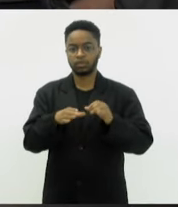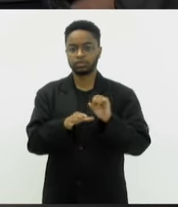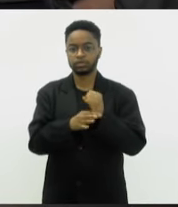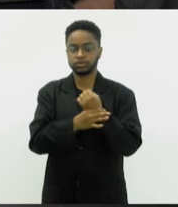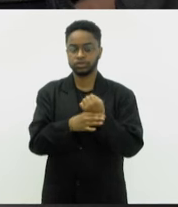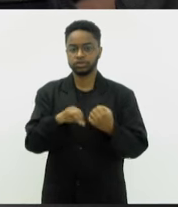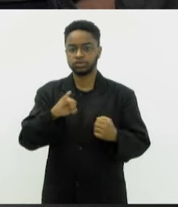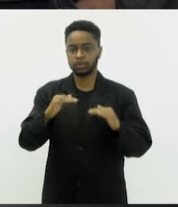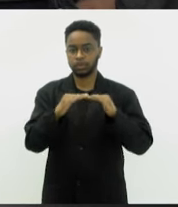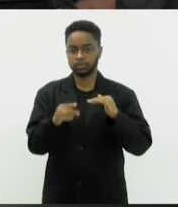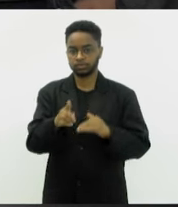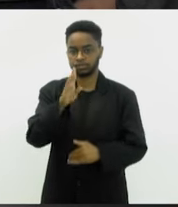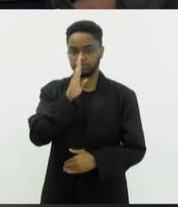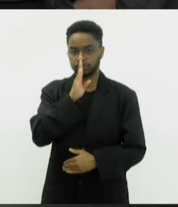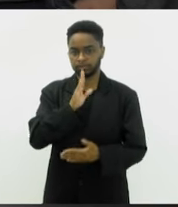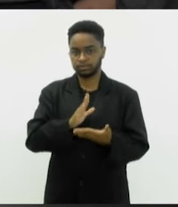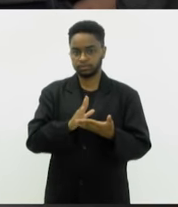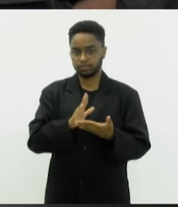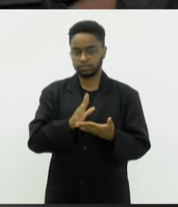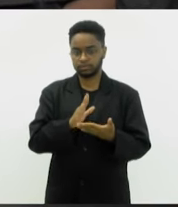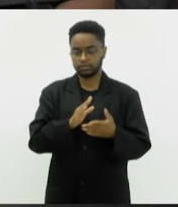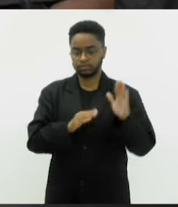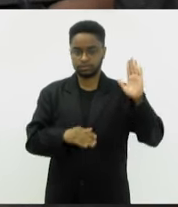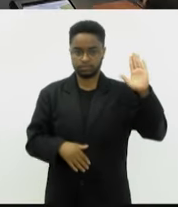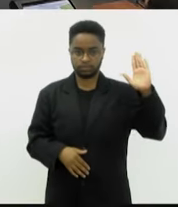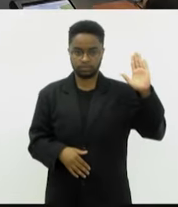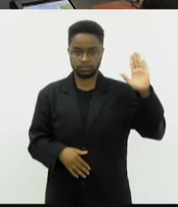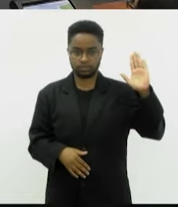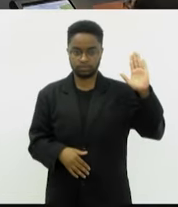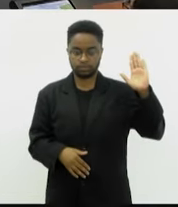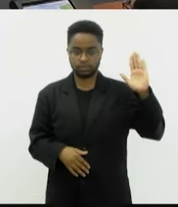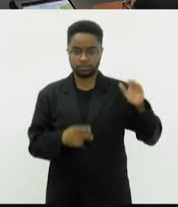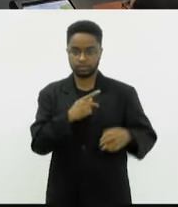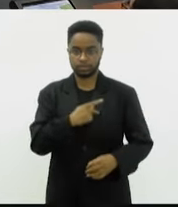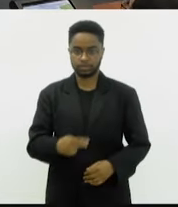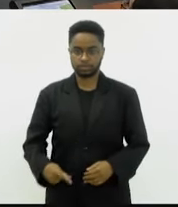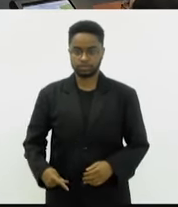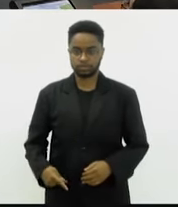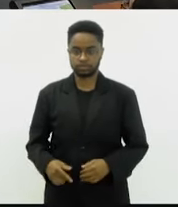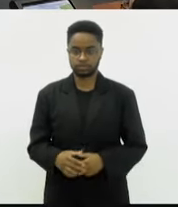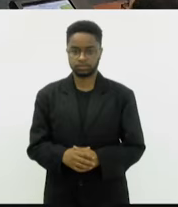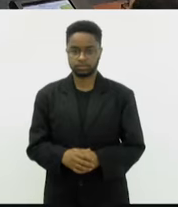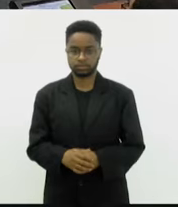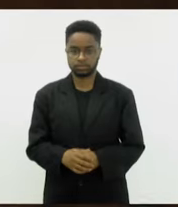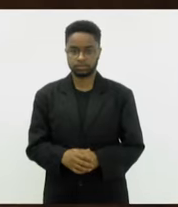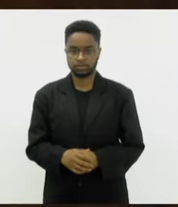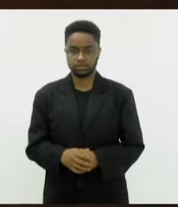Segurança. Os senhores que aprovam permaneçam como estão. Aprovado. Presidente,